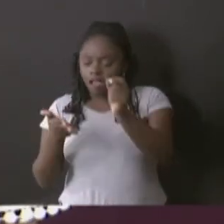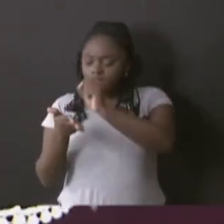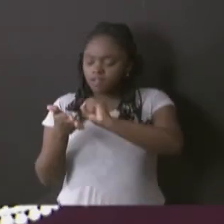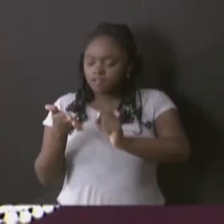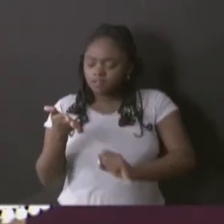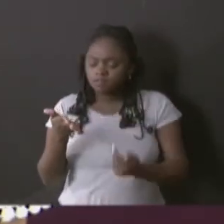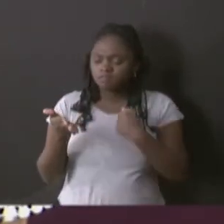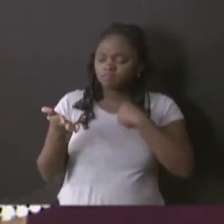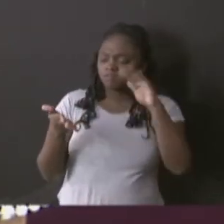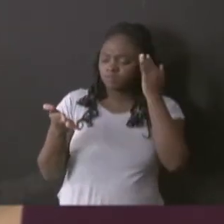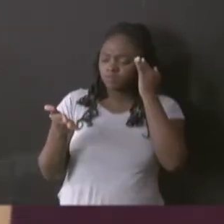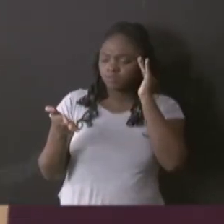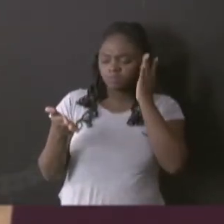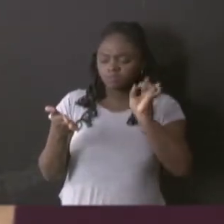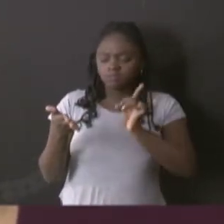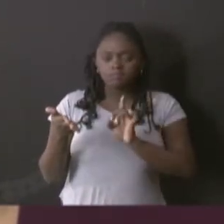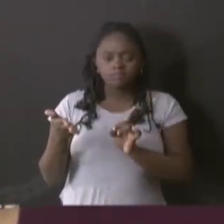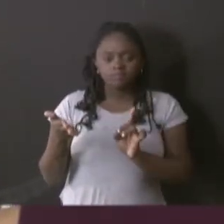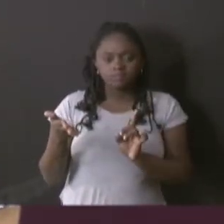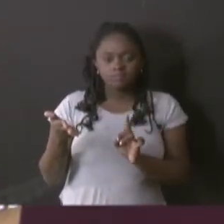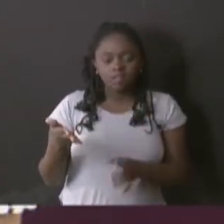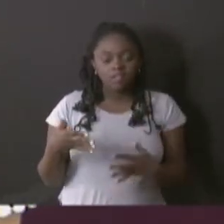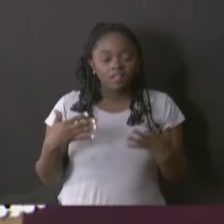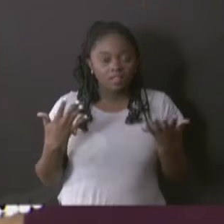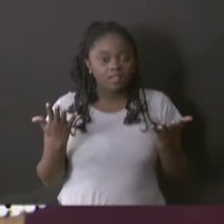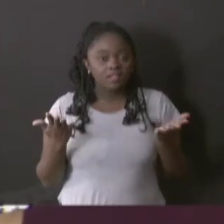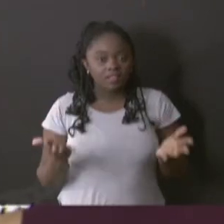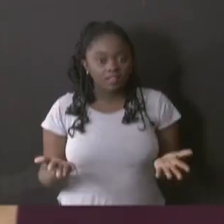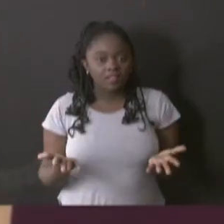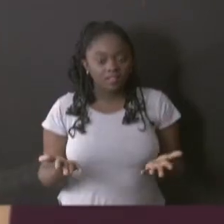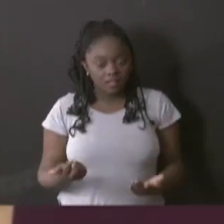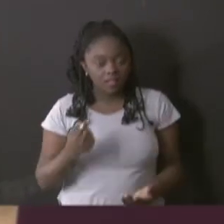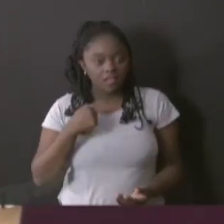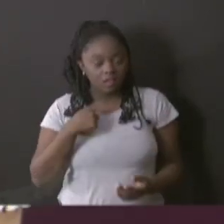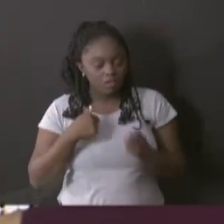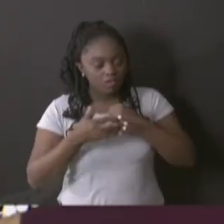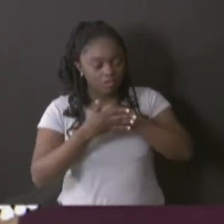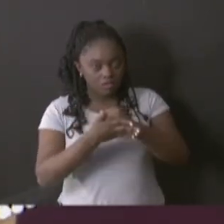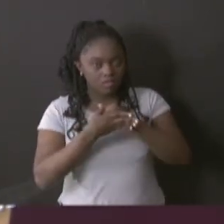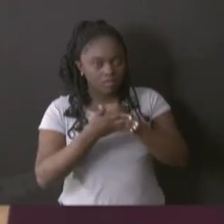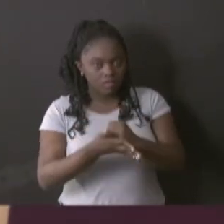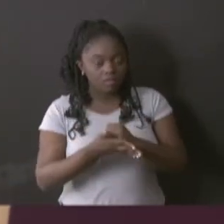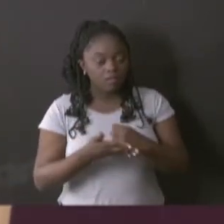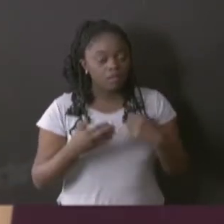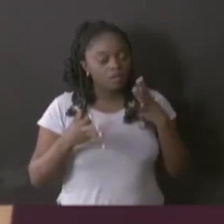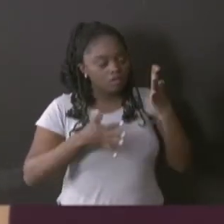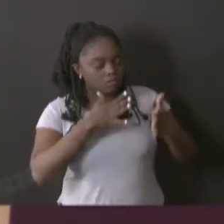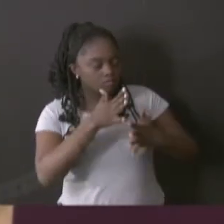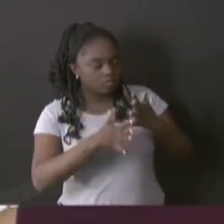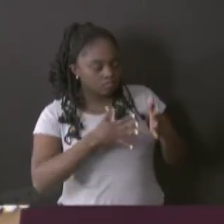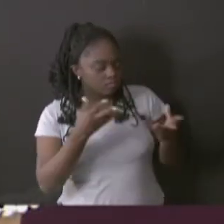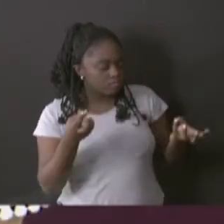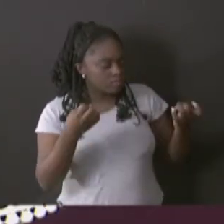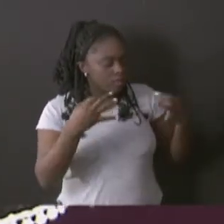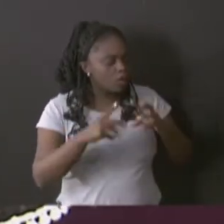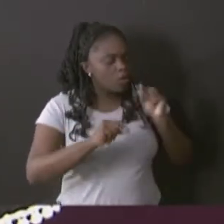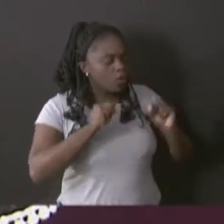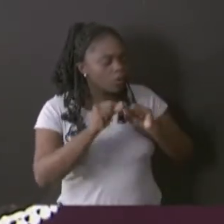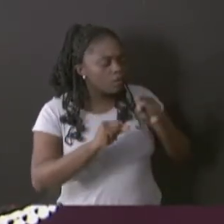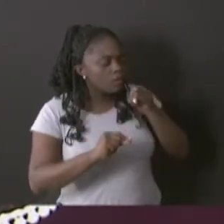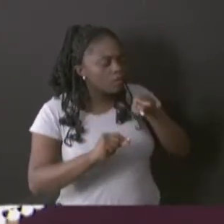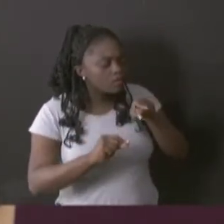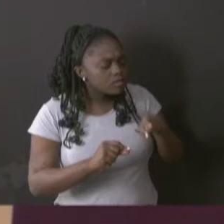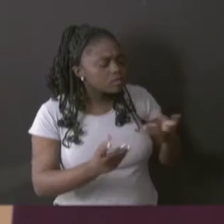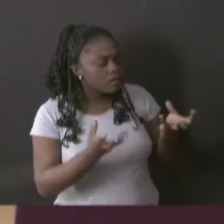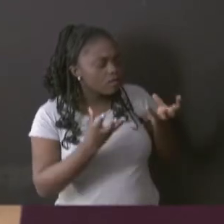eu não entendi. E aí eu estava ali, essa era a minha função. Então eu sinalizava para ele, olha, isso, o que, que você quis